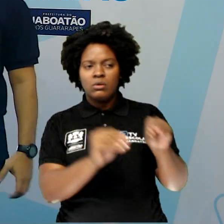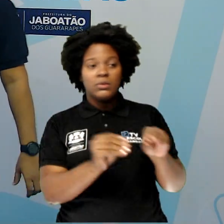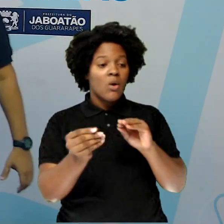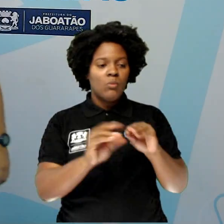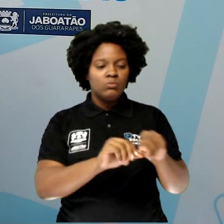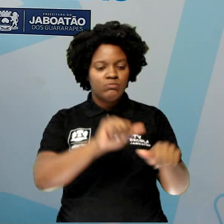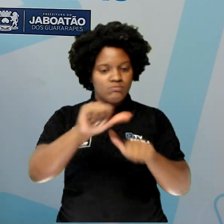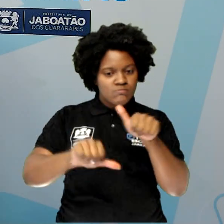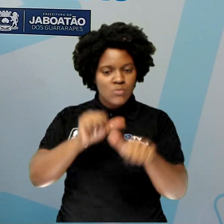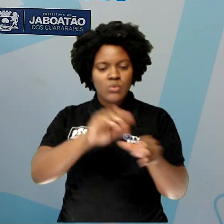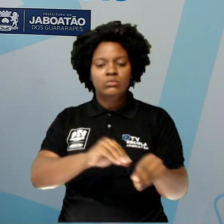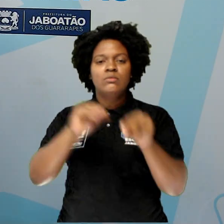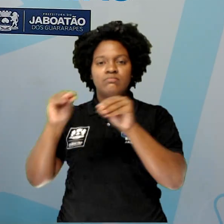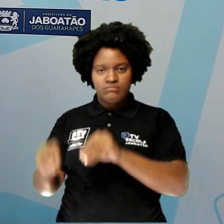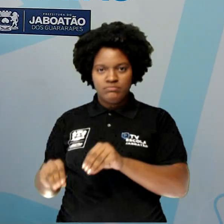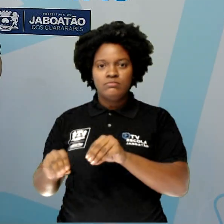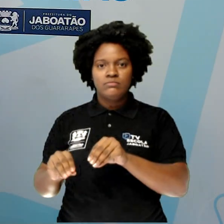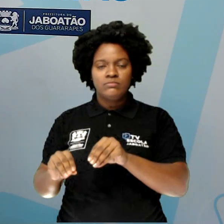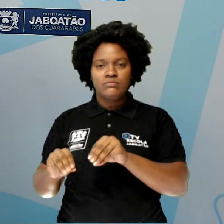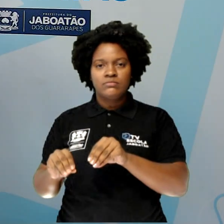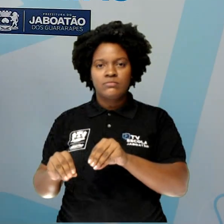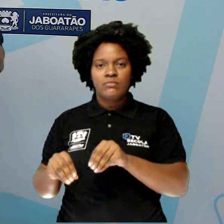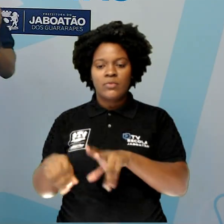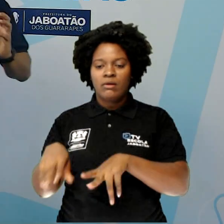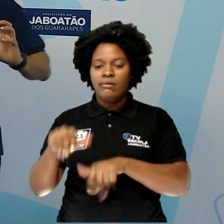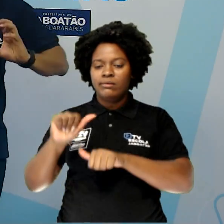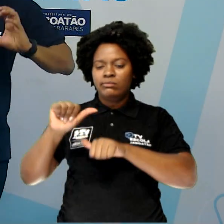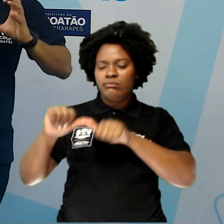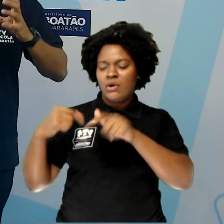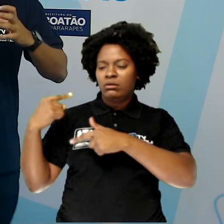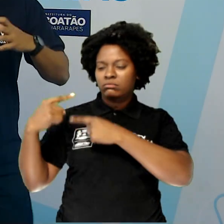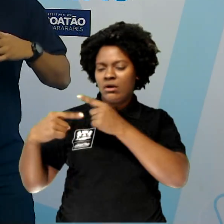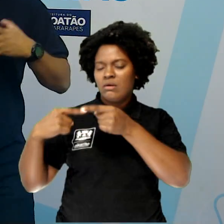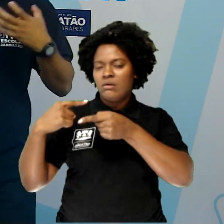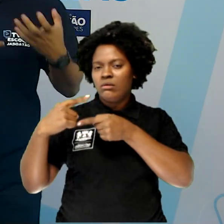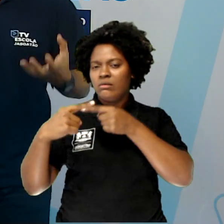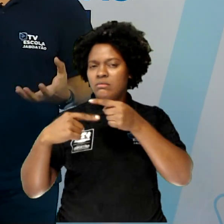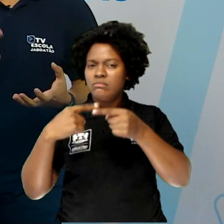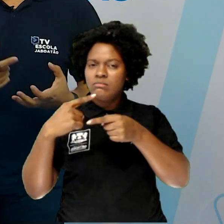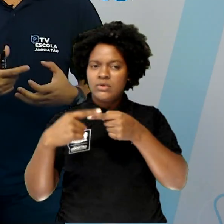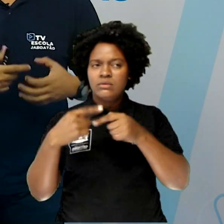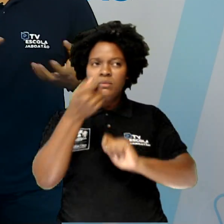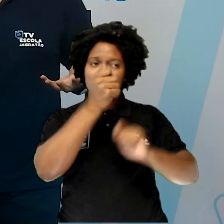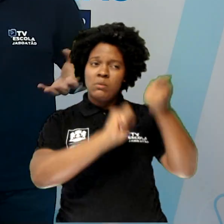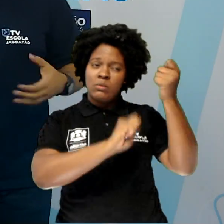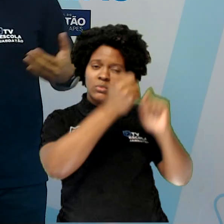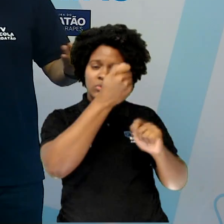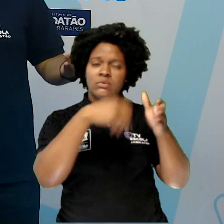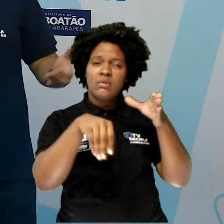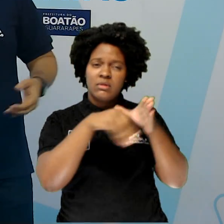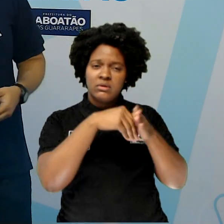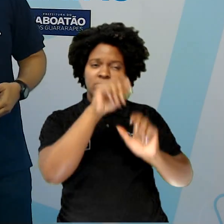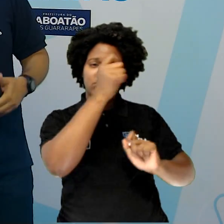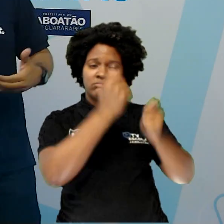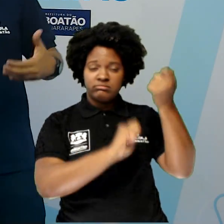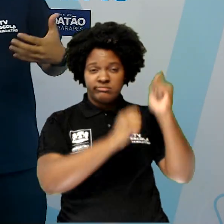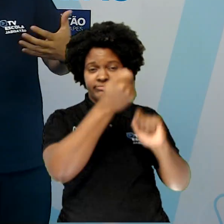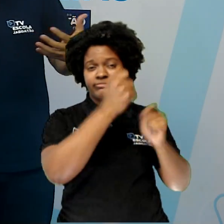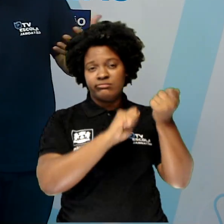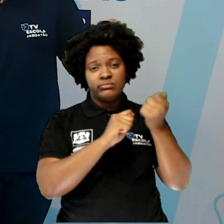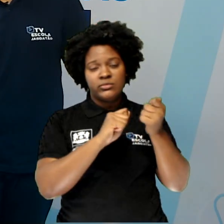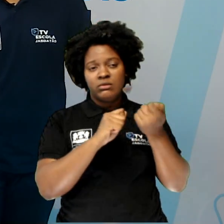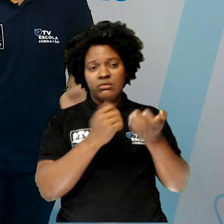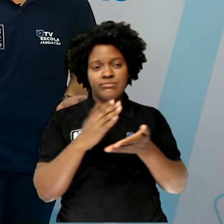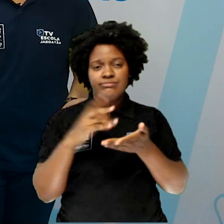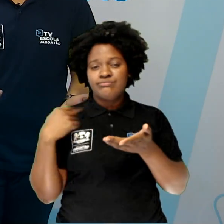destino a ele. Reciclar, que é um processo mais difícil, porque é um processo industrial, tá? Algumas coisas, inclusive, nem podem